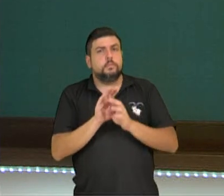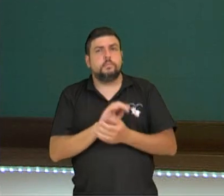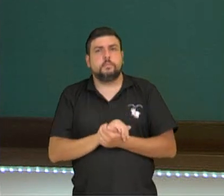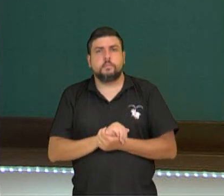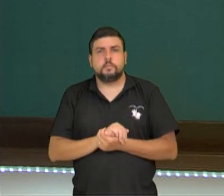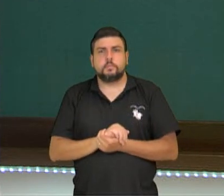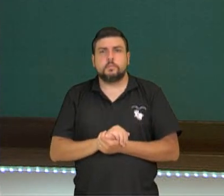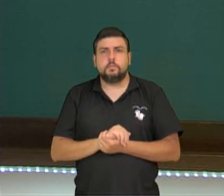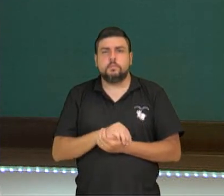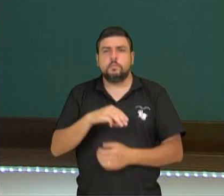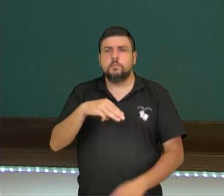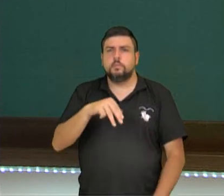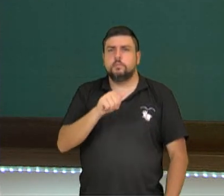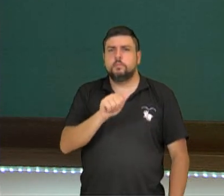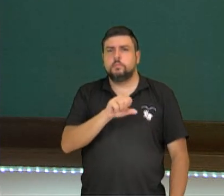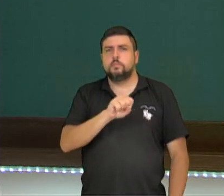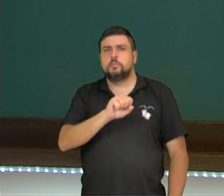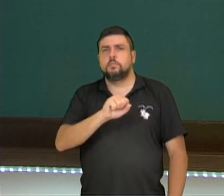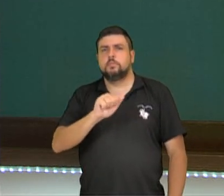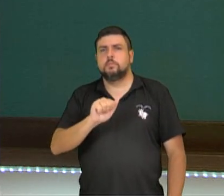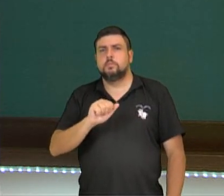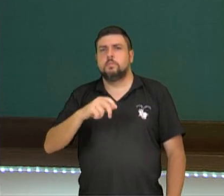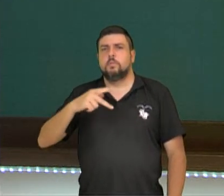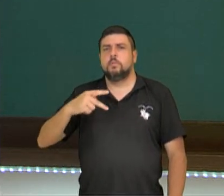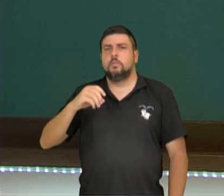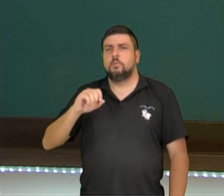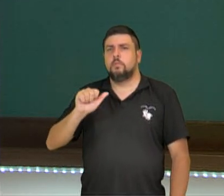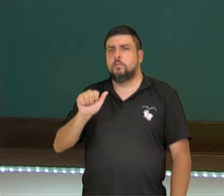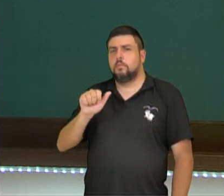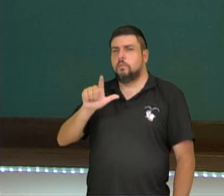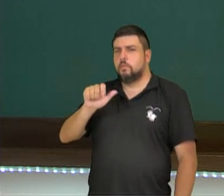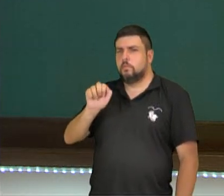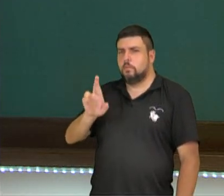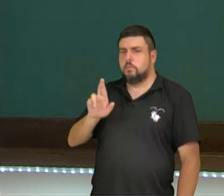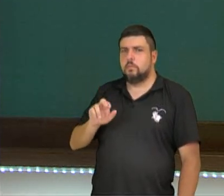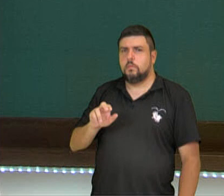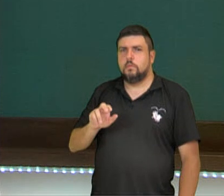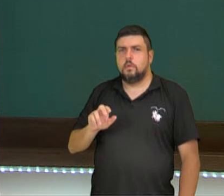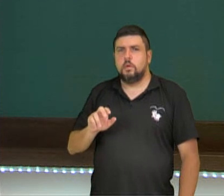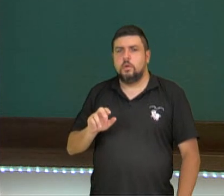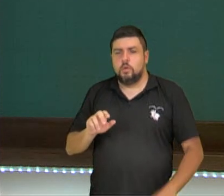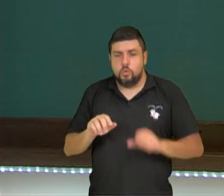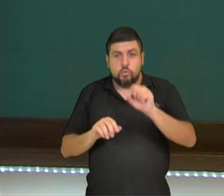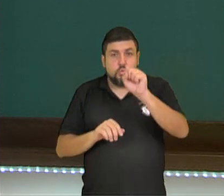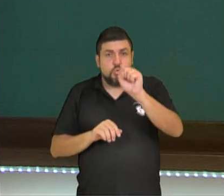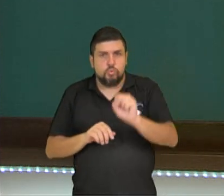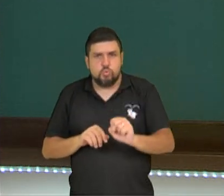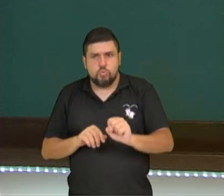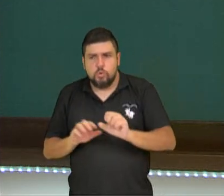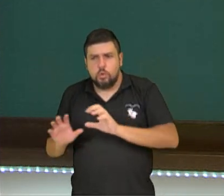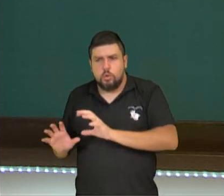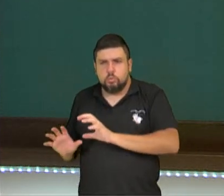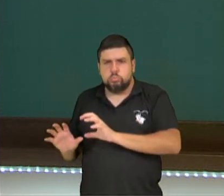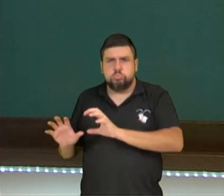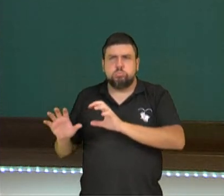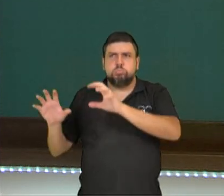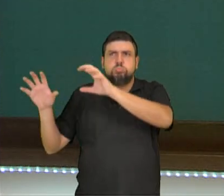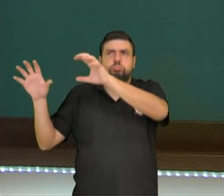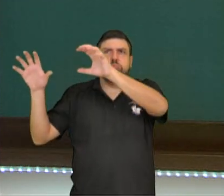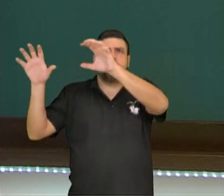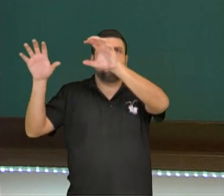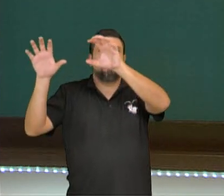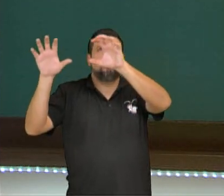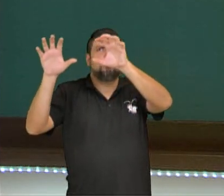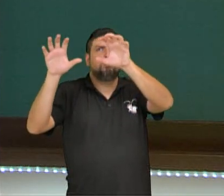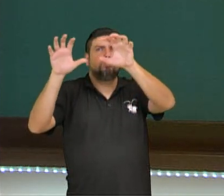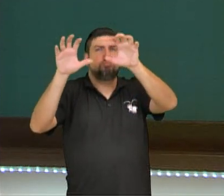massa polar atlântica, que é a que traz frio para toda a região sul, principalmente no inverno, né, que nós vamos ter a